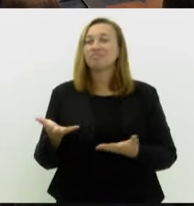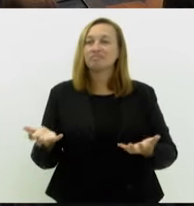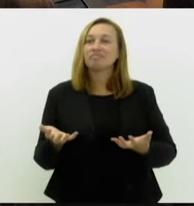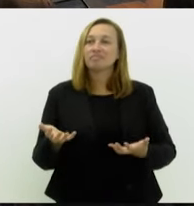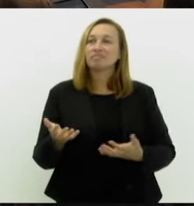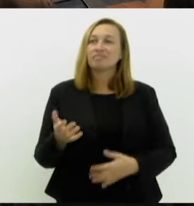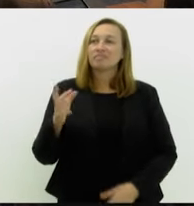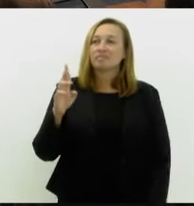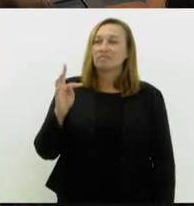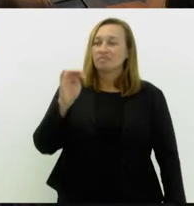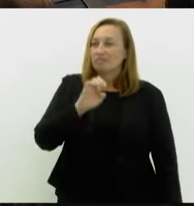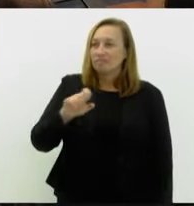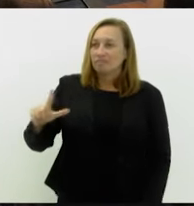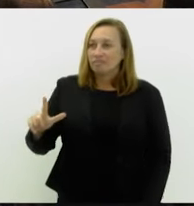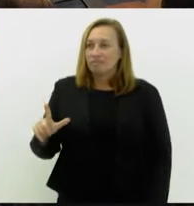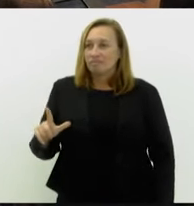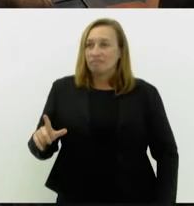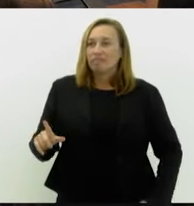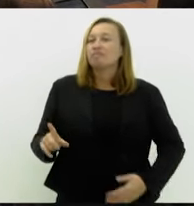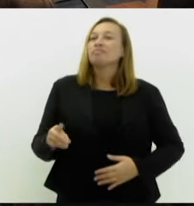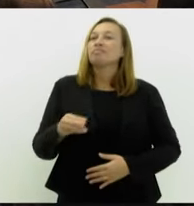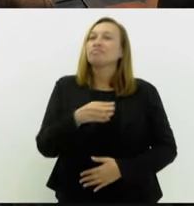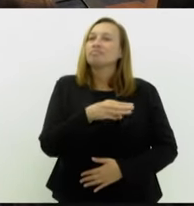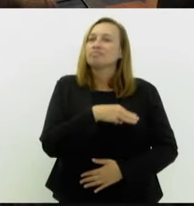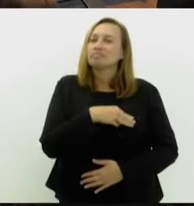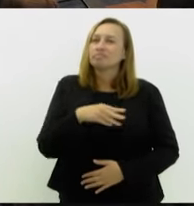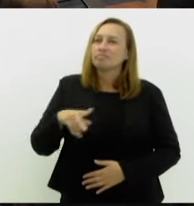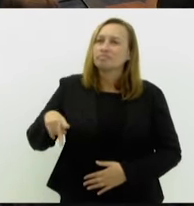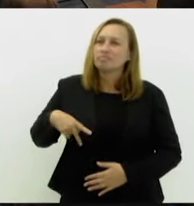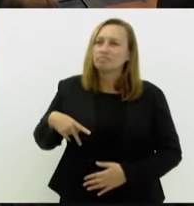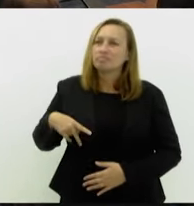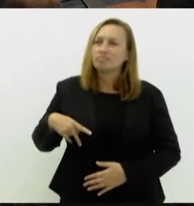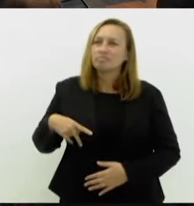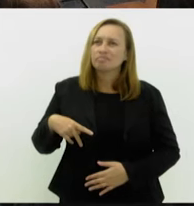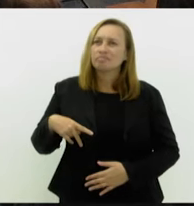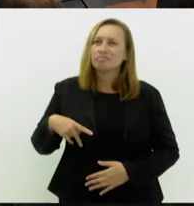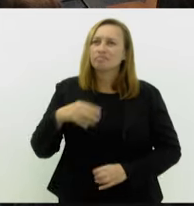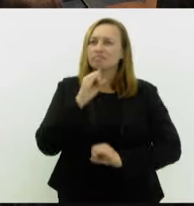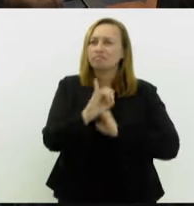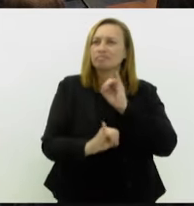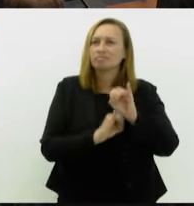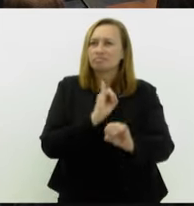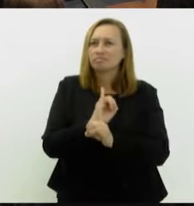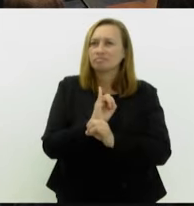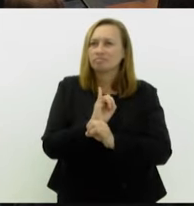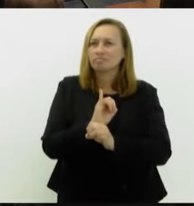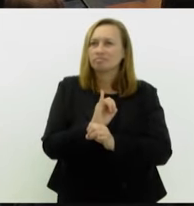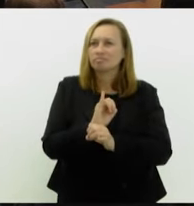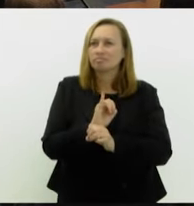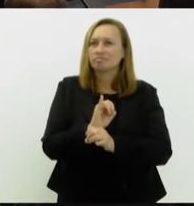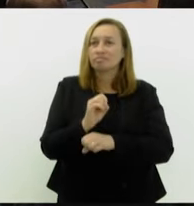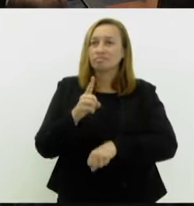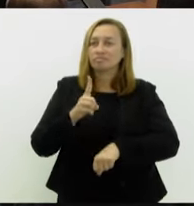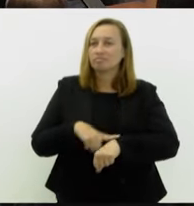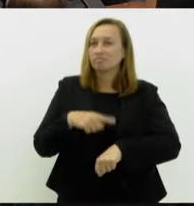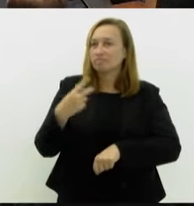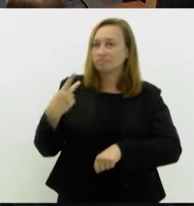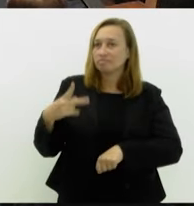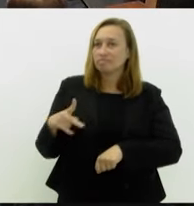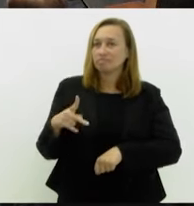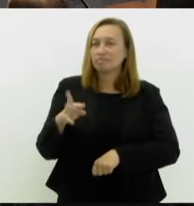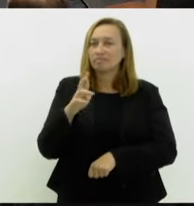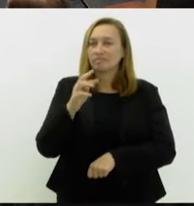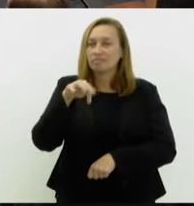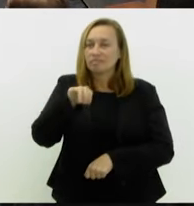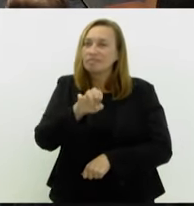branquinho representando o Ministério Público eleitoral Ela tá online Então tem que eu tenho que entrar assim no tempo delas a Raquel